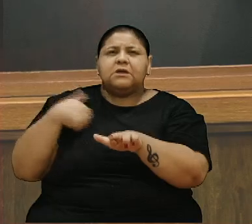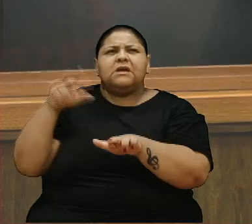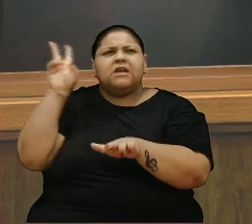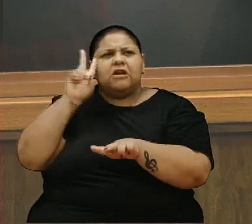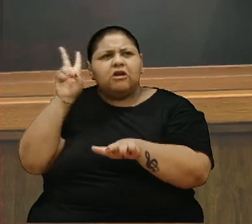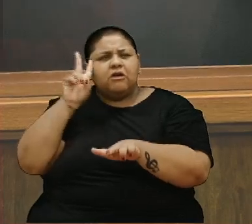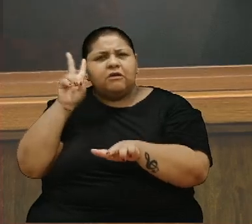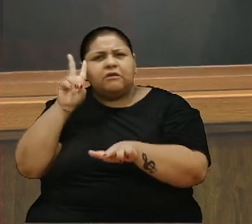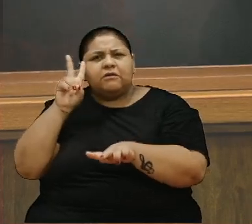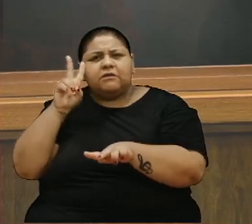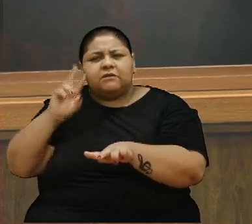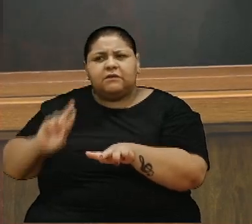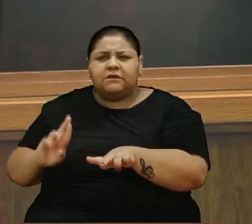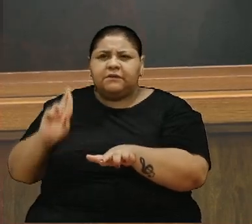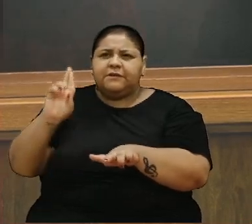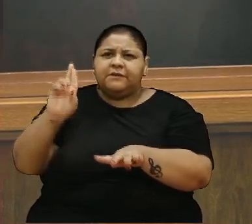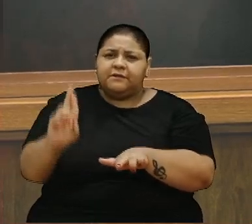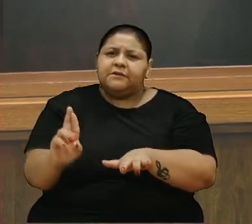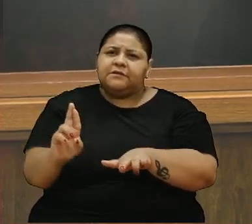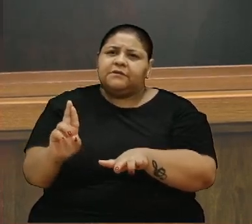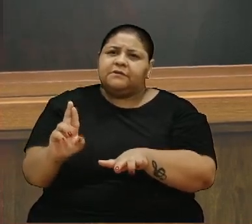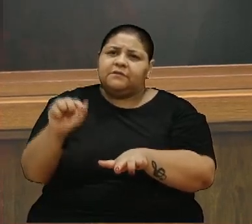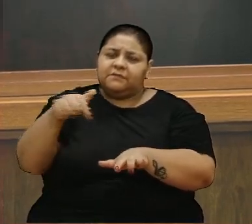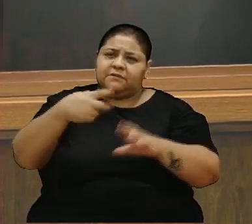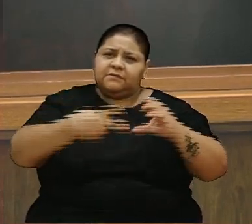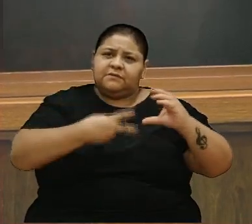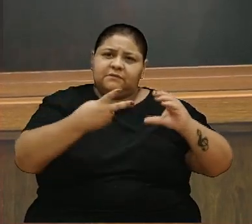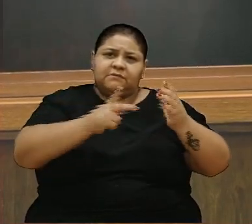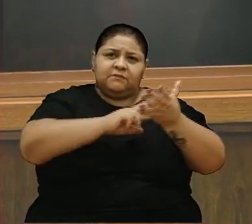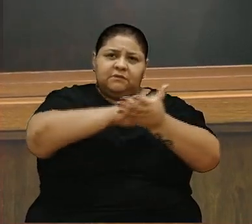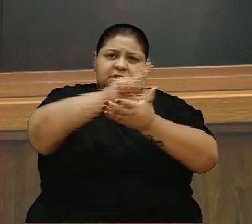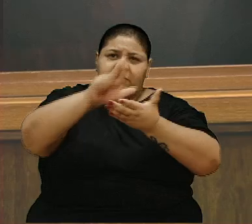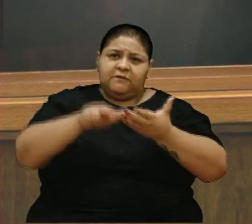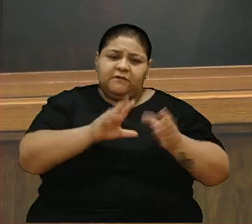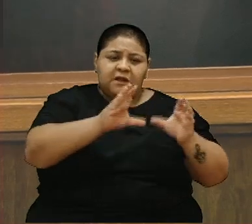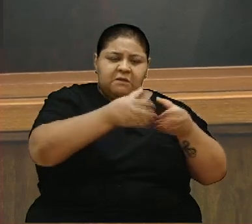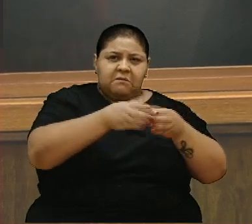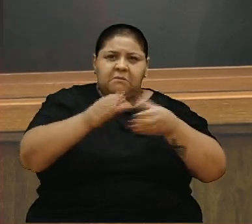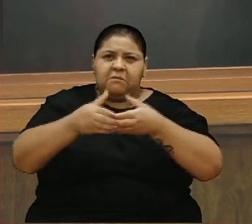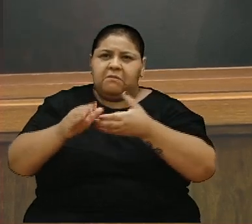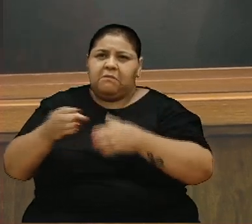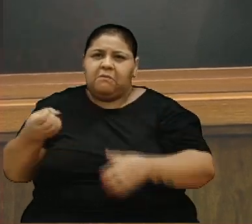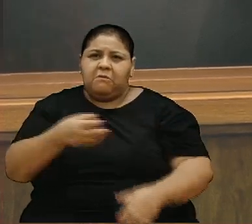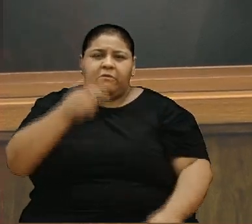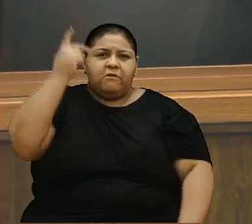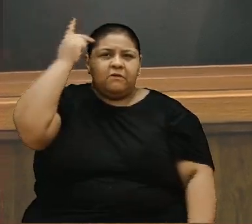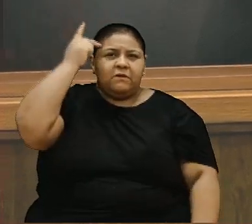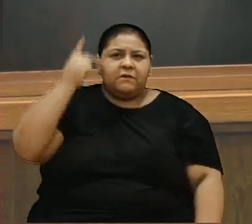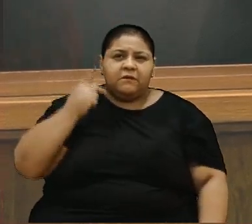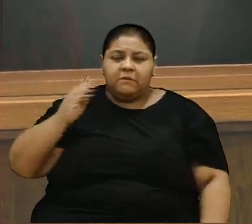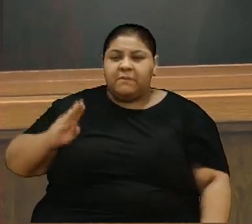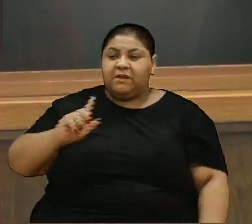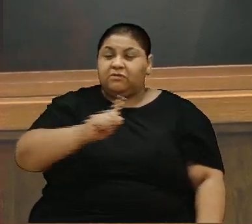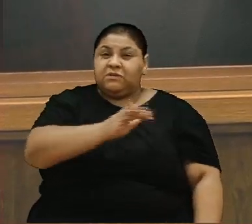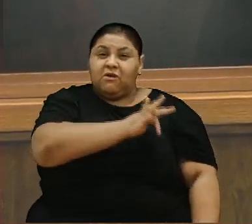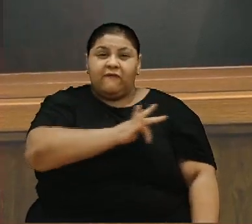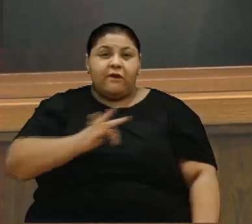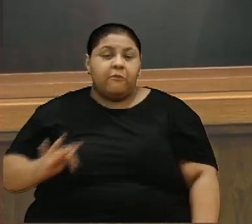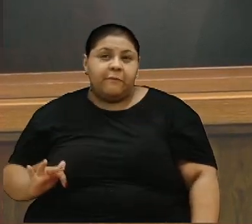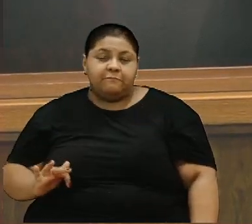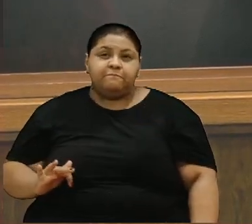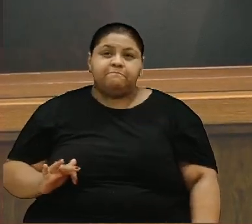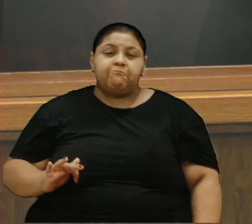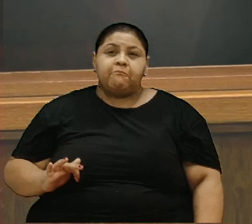de ter ido representar esta Câmara em vários núcleos, Nova Prata, Bento Gonçalves, Farroupilha, enfim.